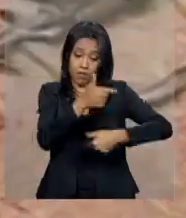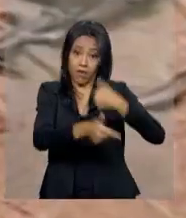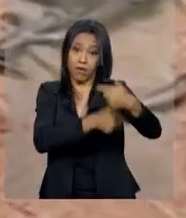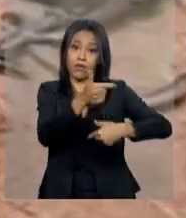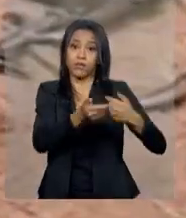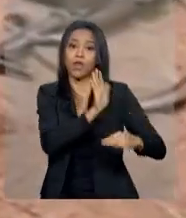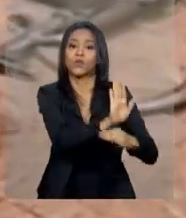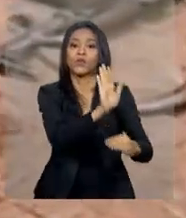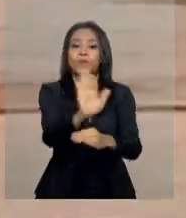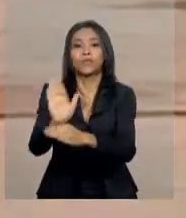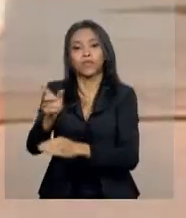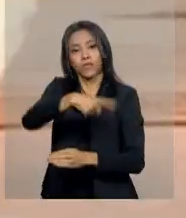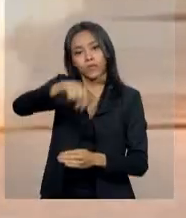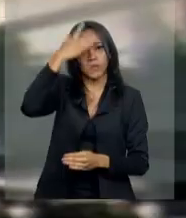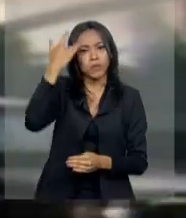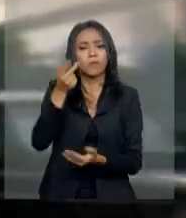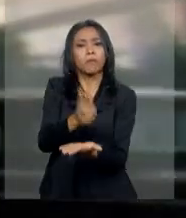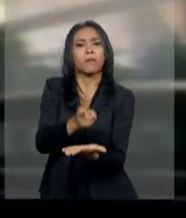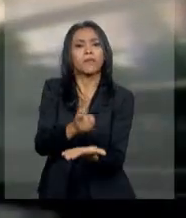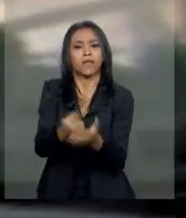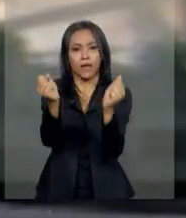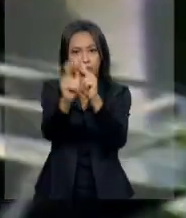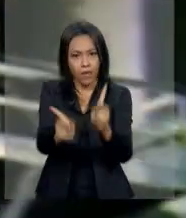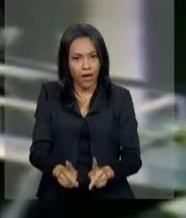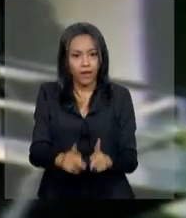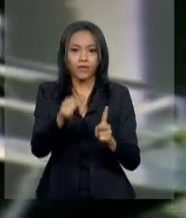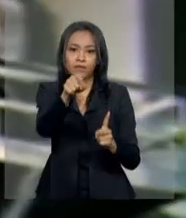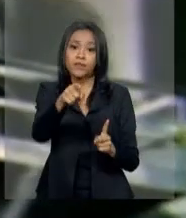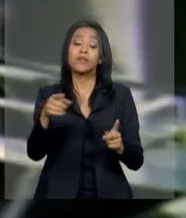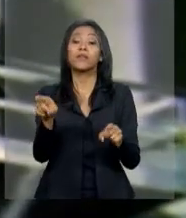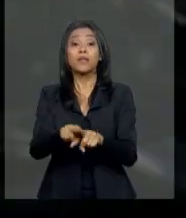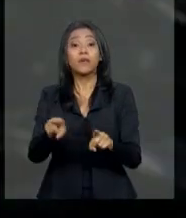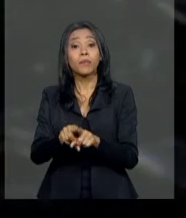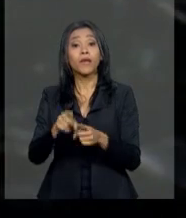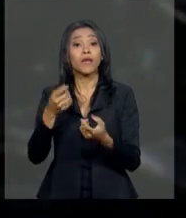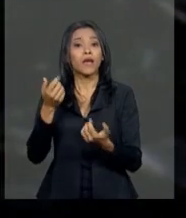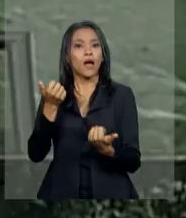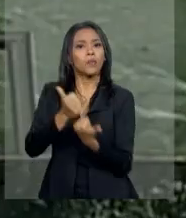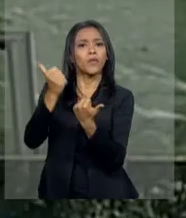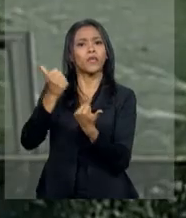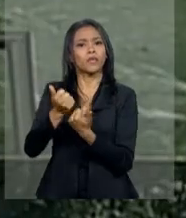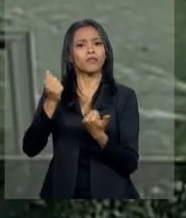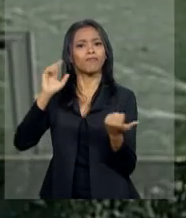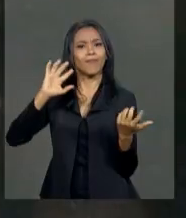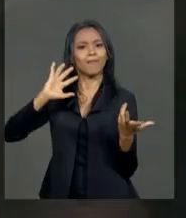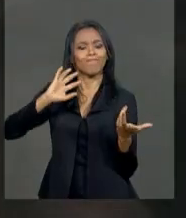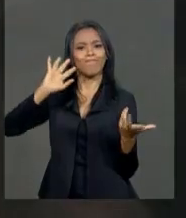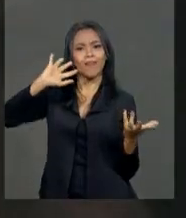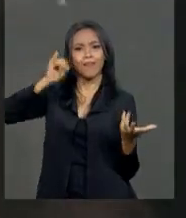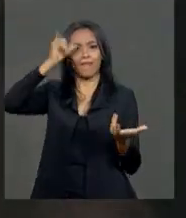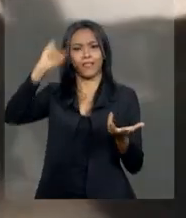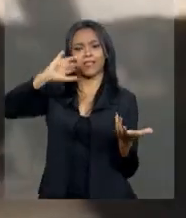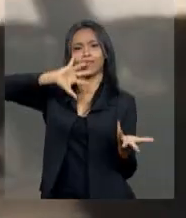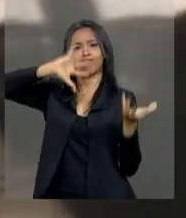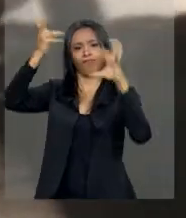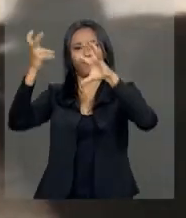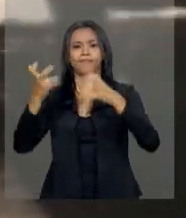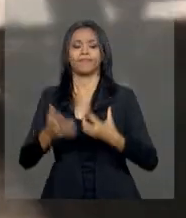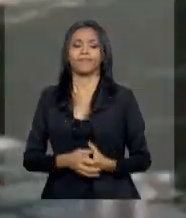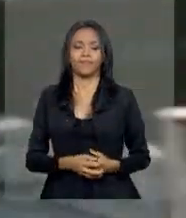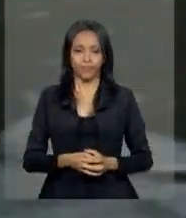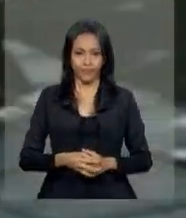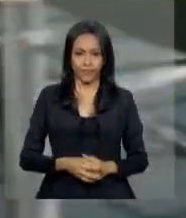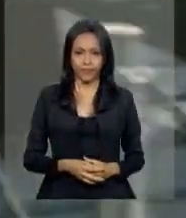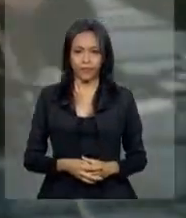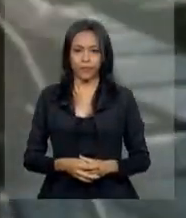humanitárias, manutenção da paz e iniciativas contra as mudanças climáticas. Having been vanquished